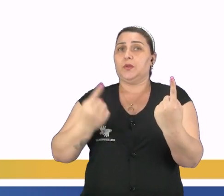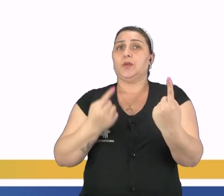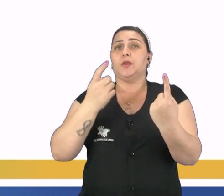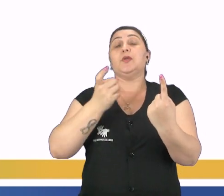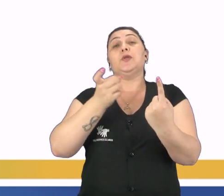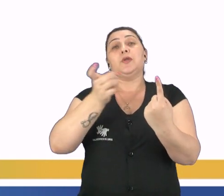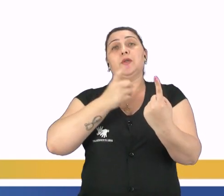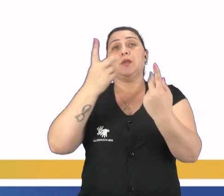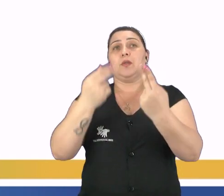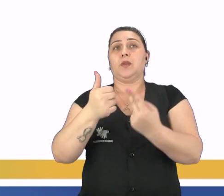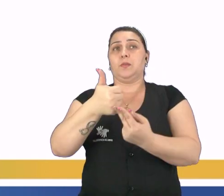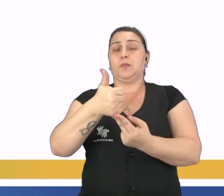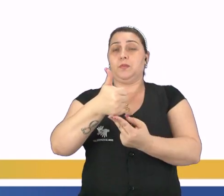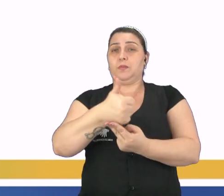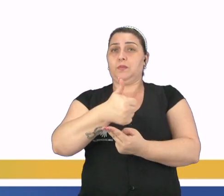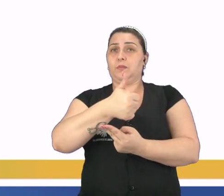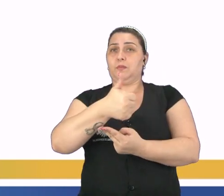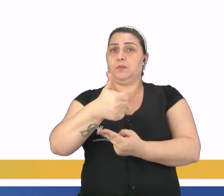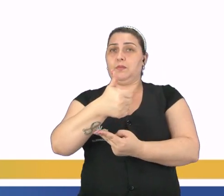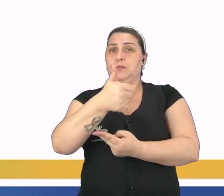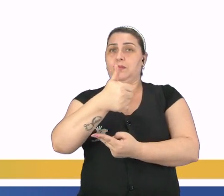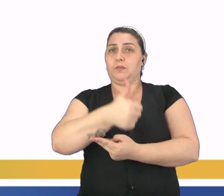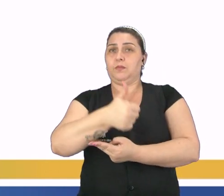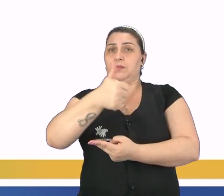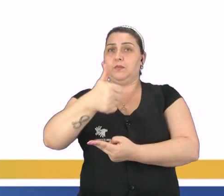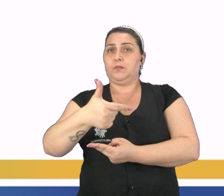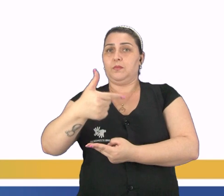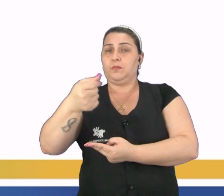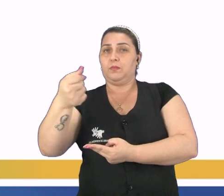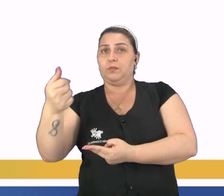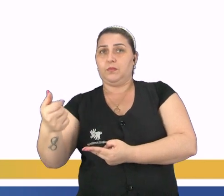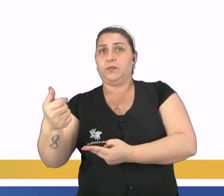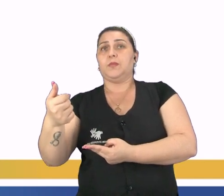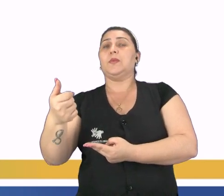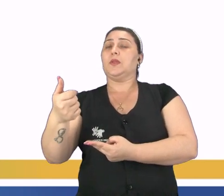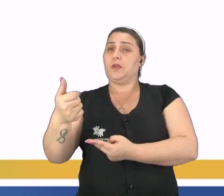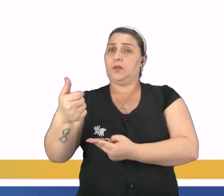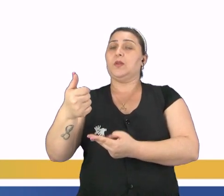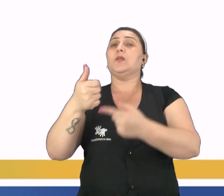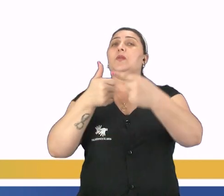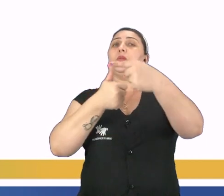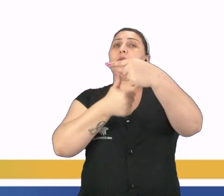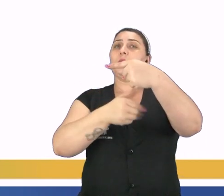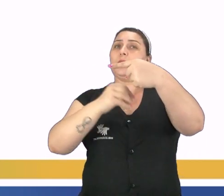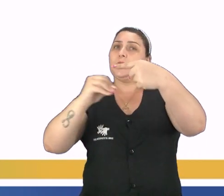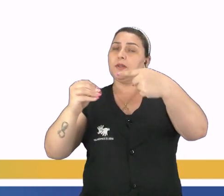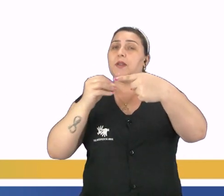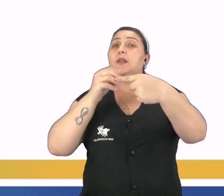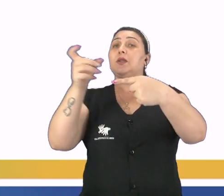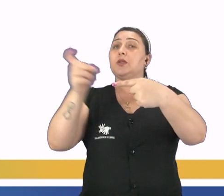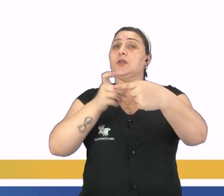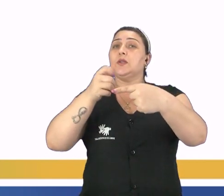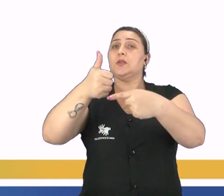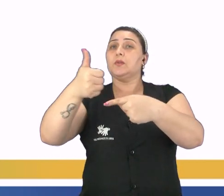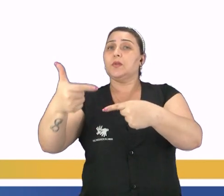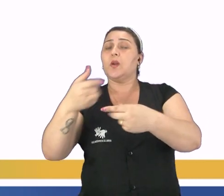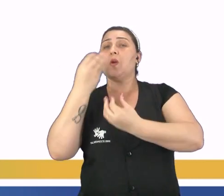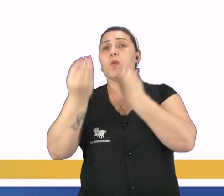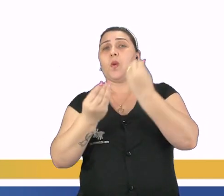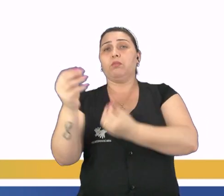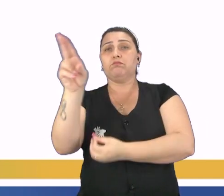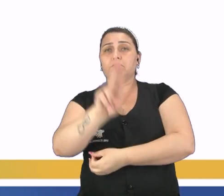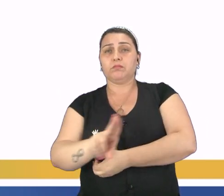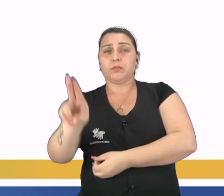a 1.200 sobre 100, x vai ser igual a 12. Mas no final, professor, o que é que eu devo usar? Bom, você vai